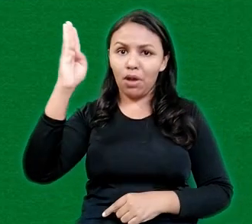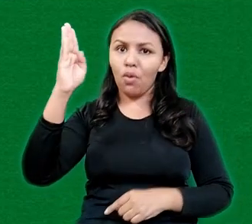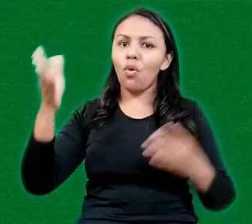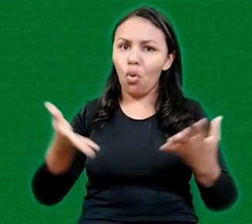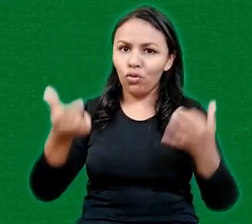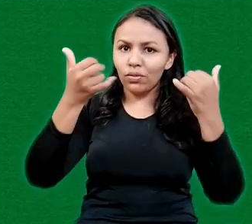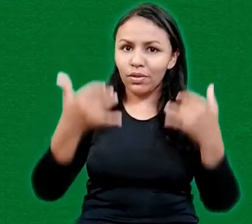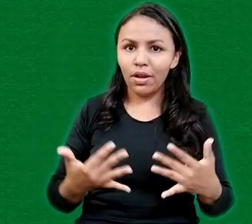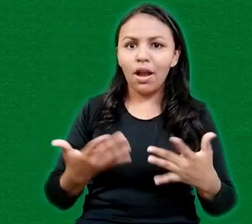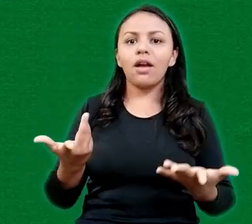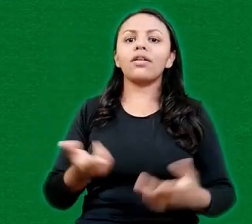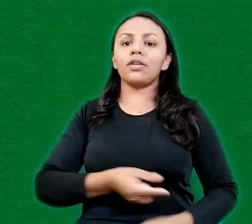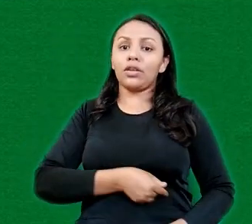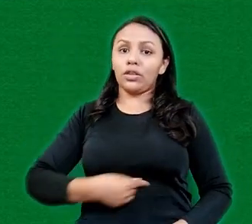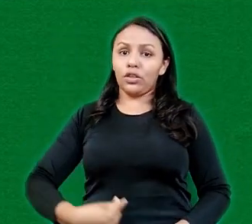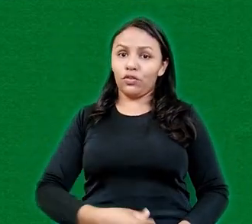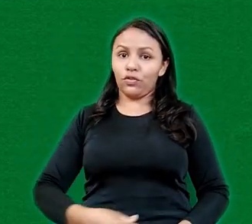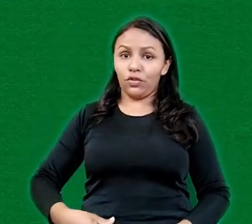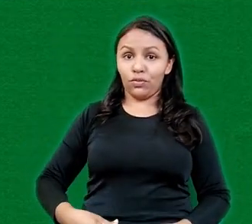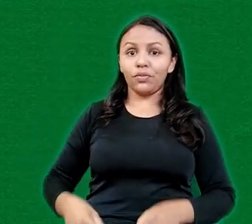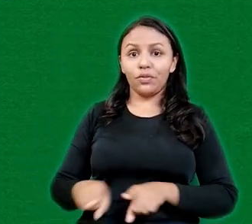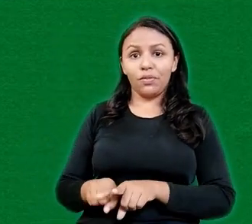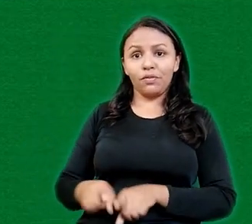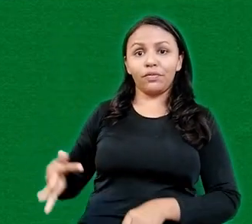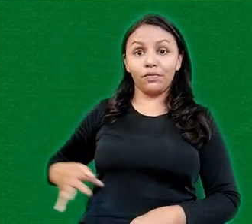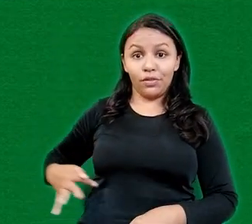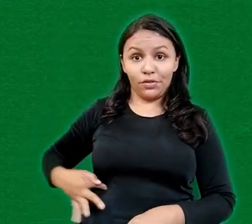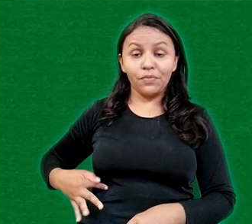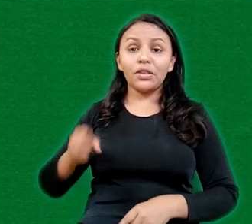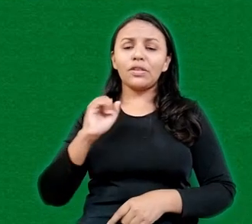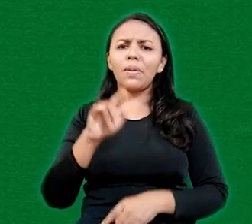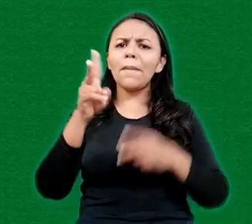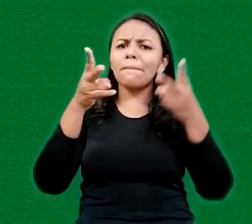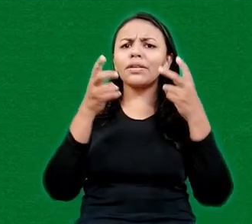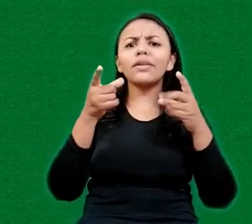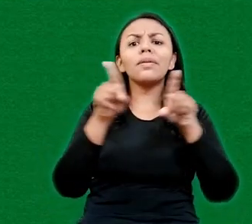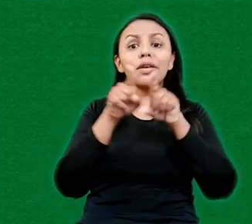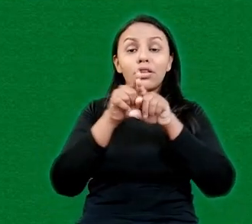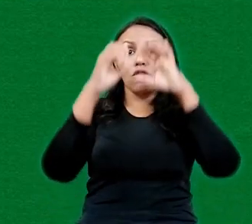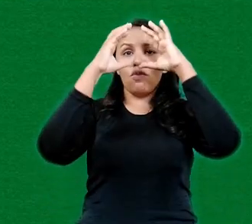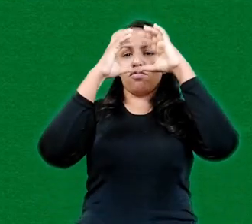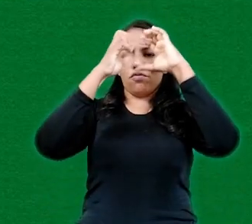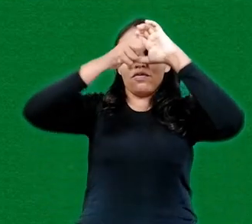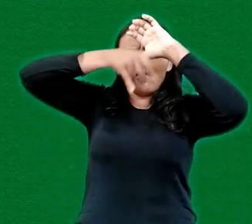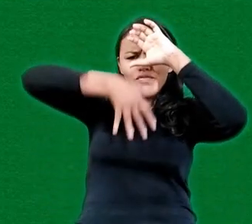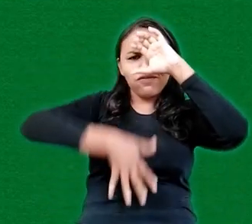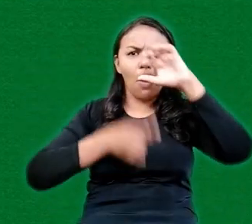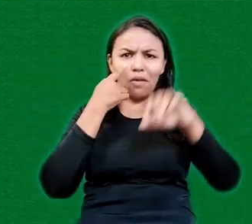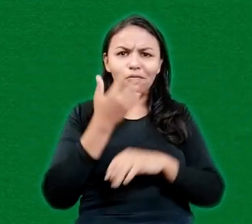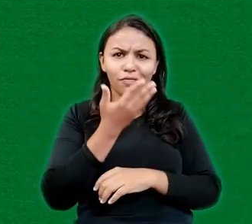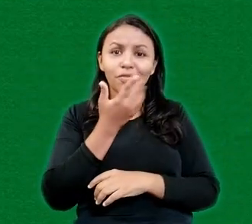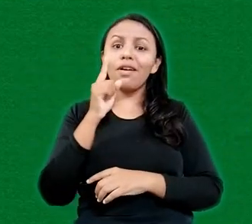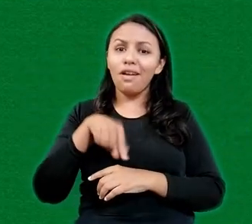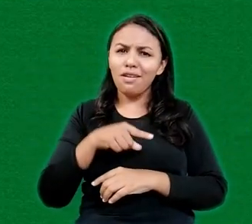vamos falar sobre intestino e fígado. E se vocês observarem, nós temos aqui o sistema nervoso central, o cérebro, que